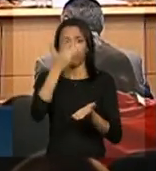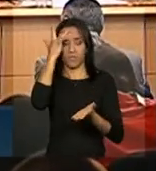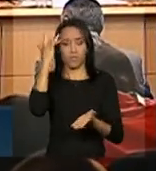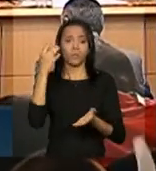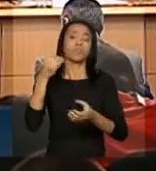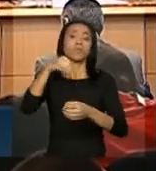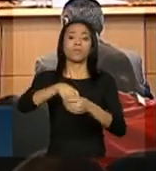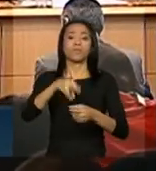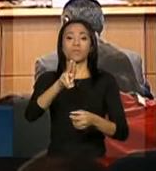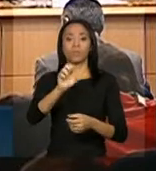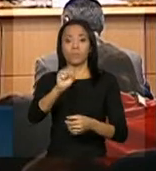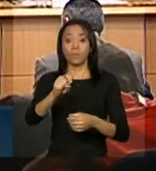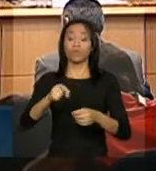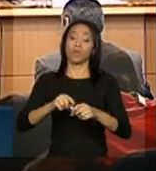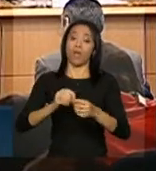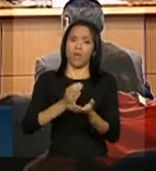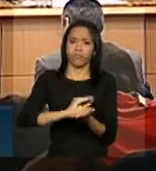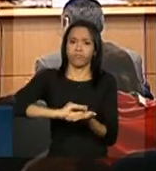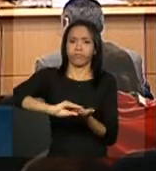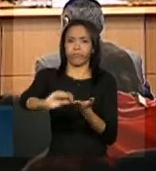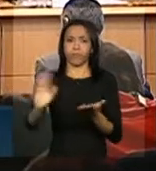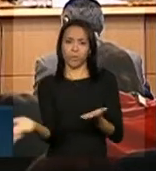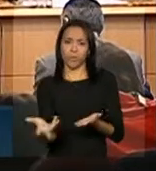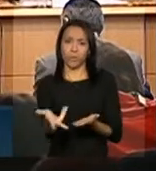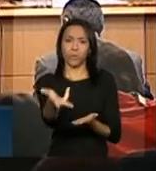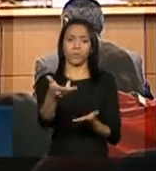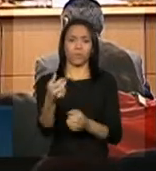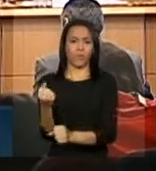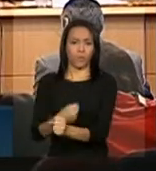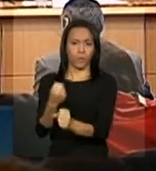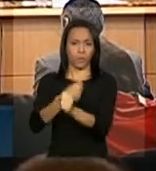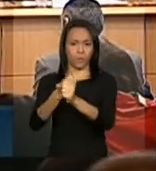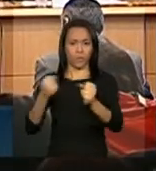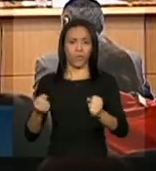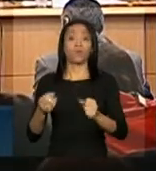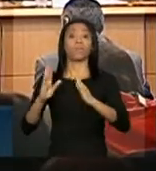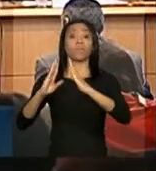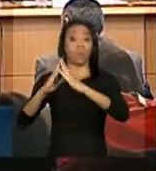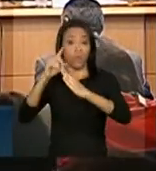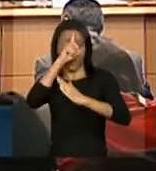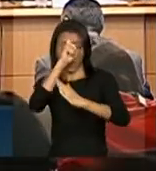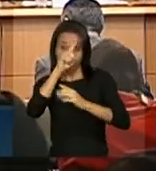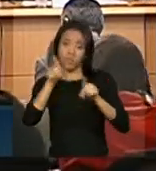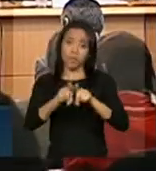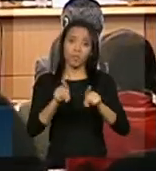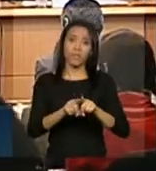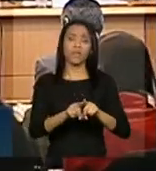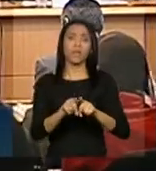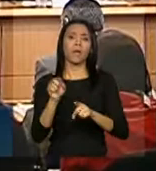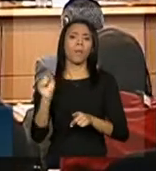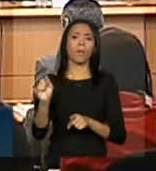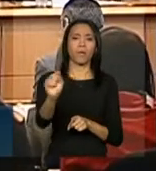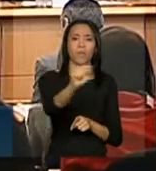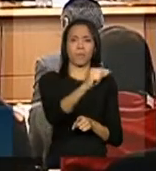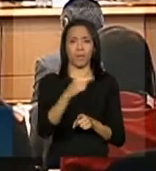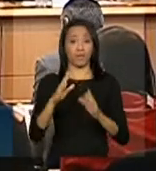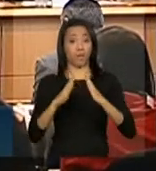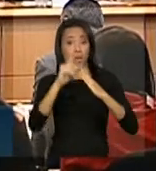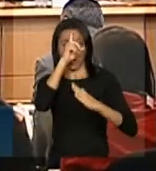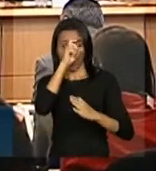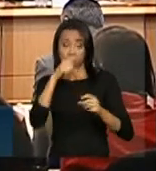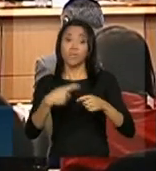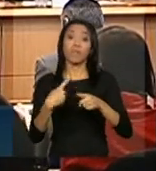acelerar os investimentos em infraestrutura nos nos hospitais e unidad de saúde e ampliar o número de